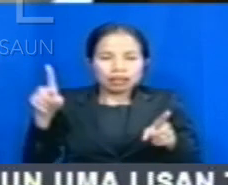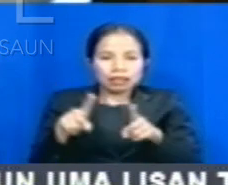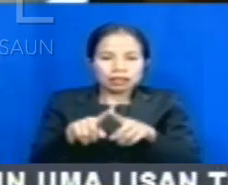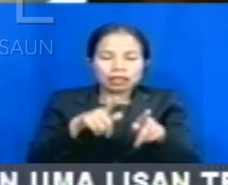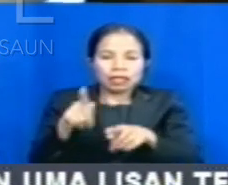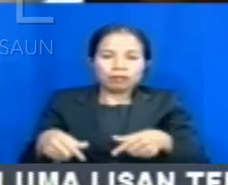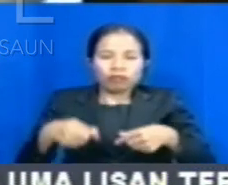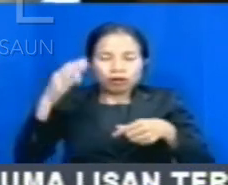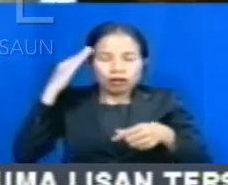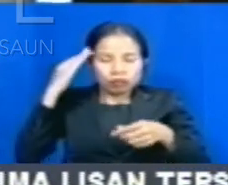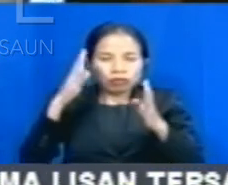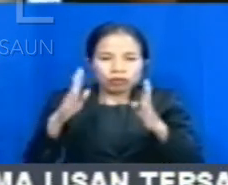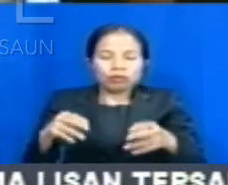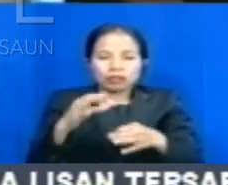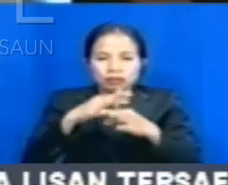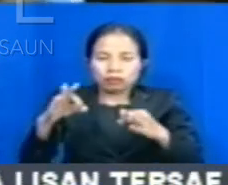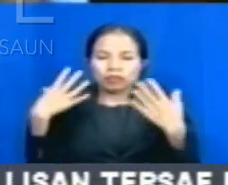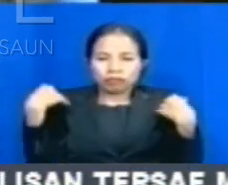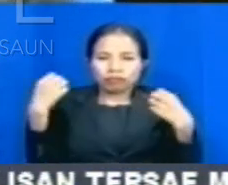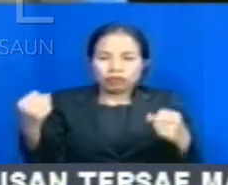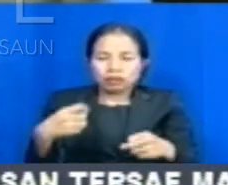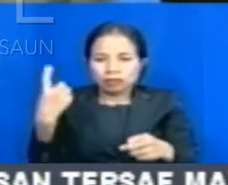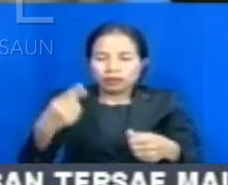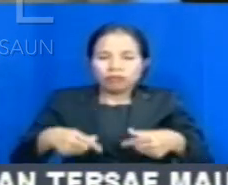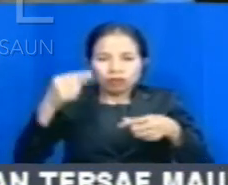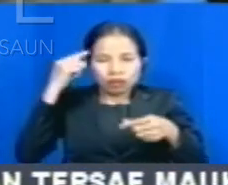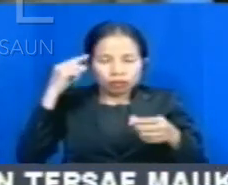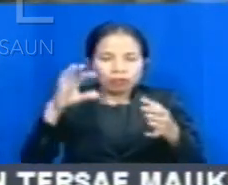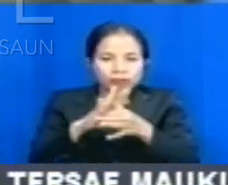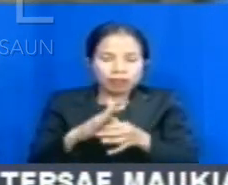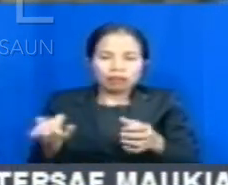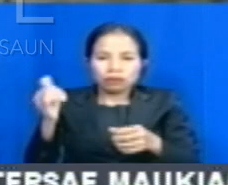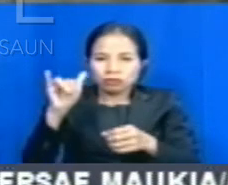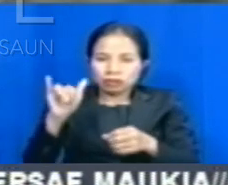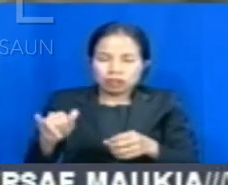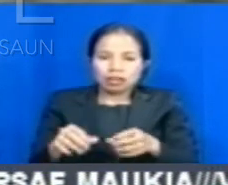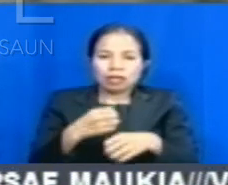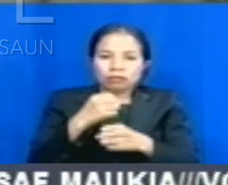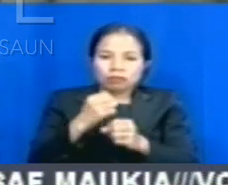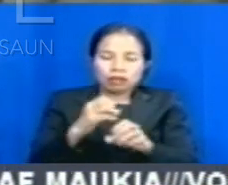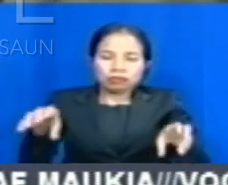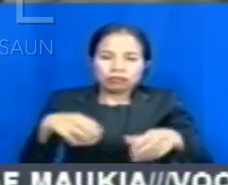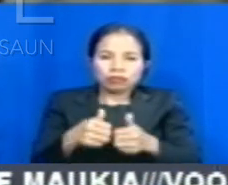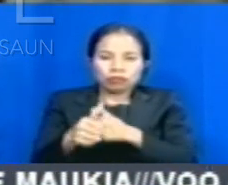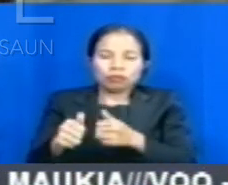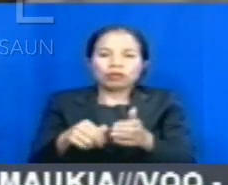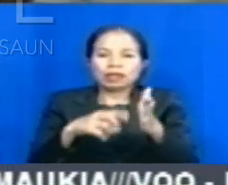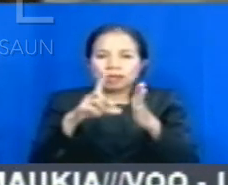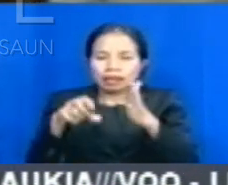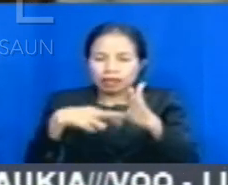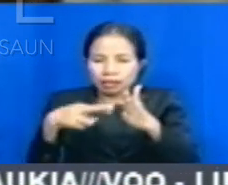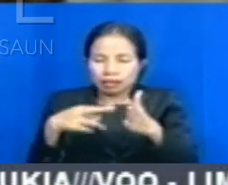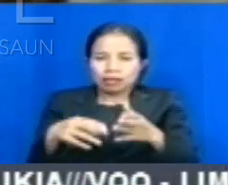ema motivador. Espírito forte, sempre foi coragem para membro no agente Sira, atuar o serviço, tuir ordem, onde